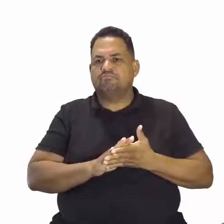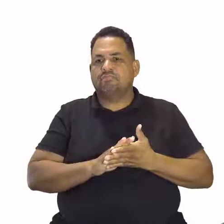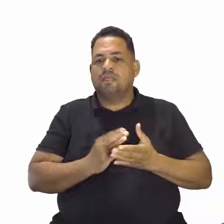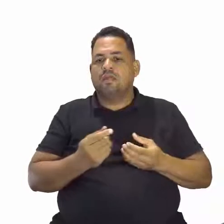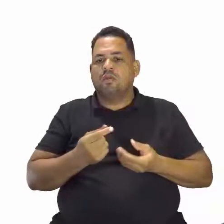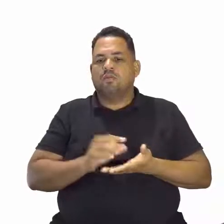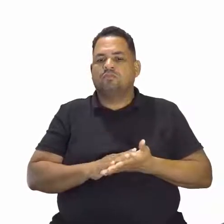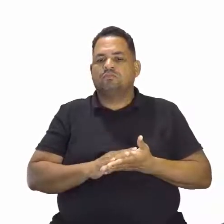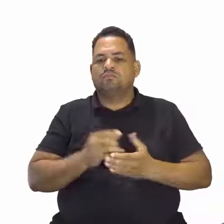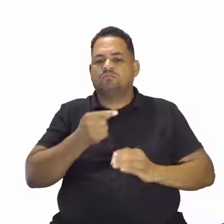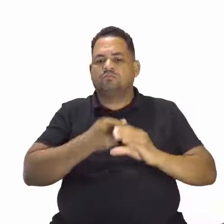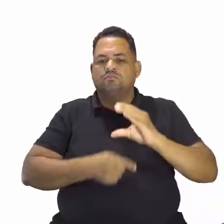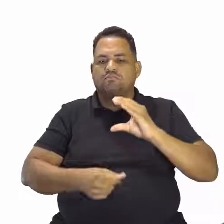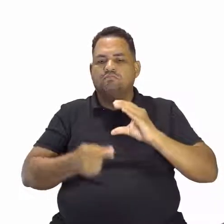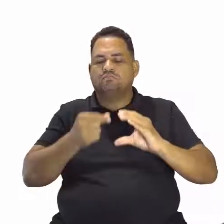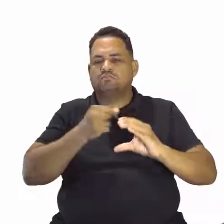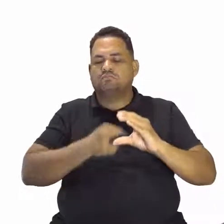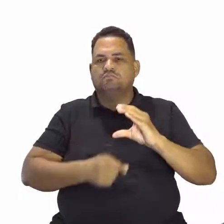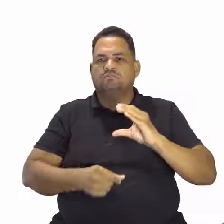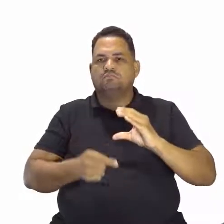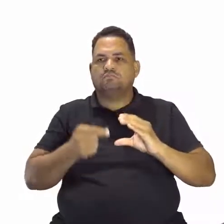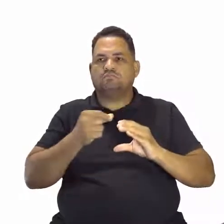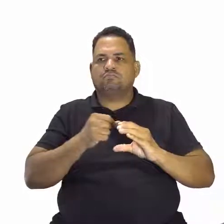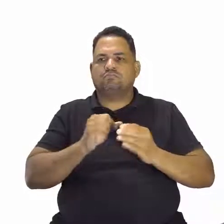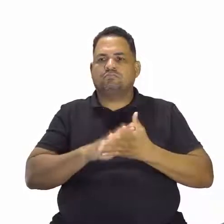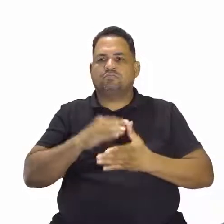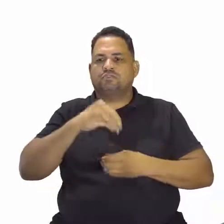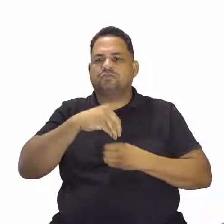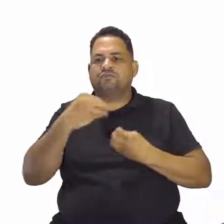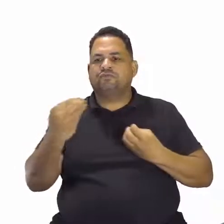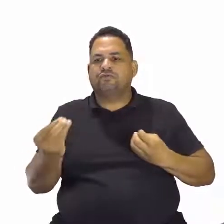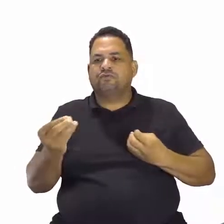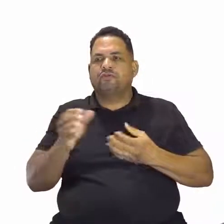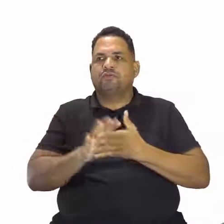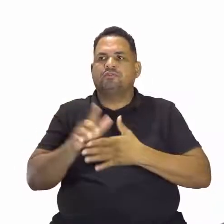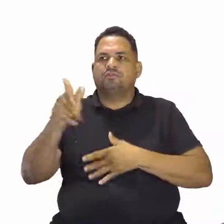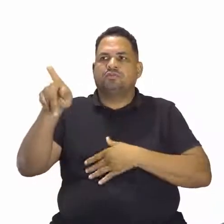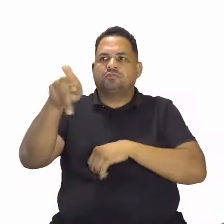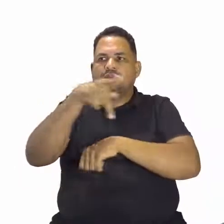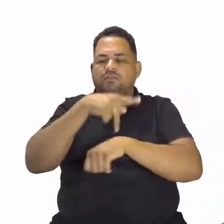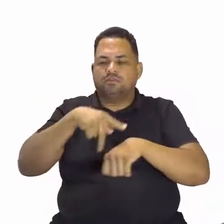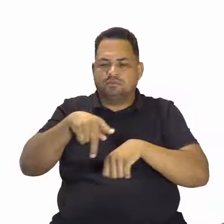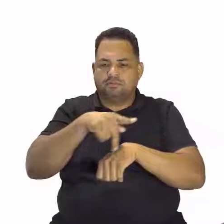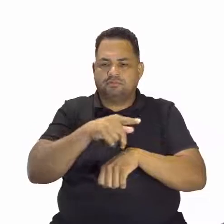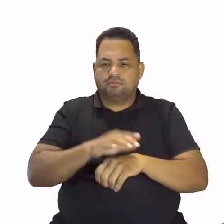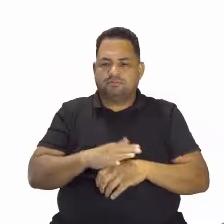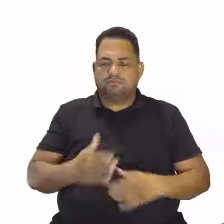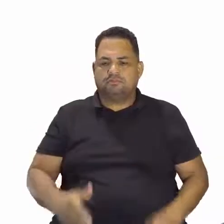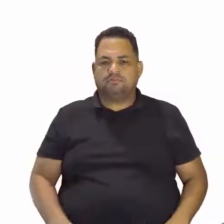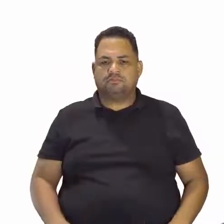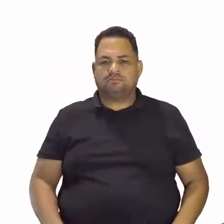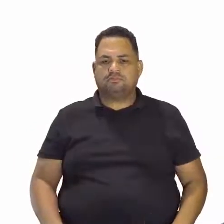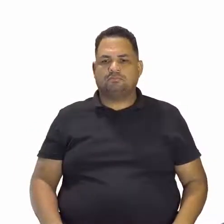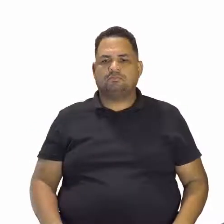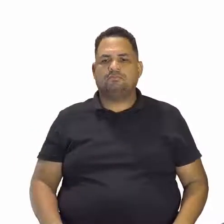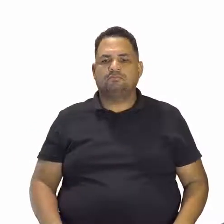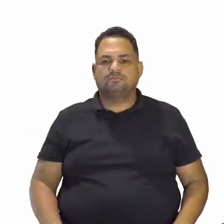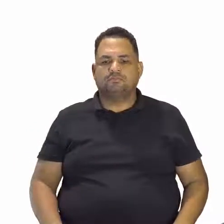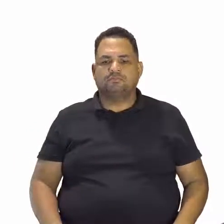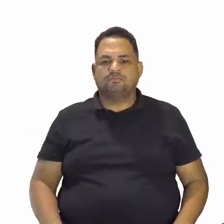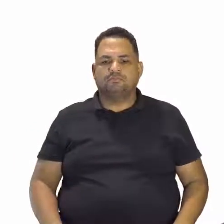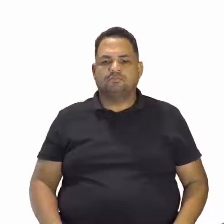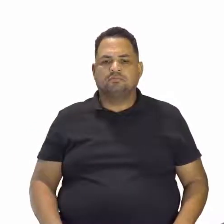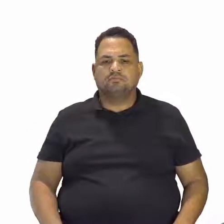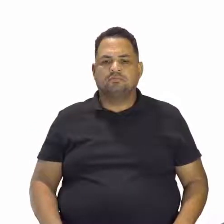capital, o capital aí externo, o capital de fora, né?